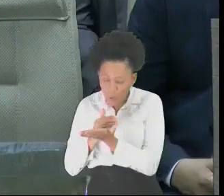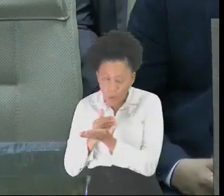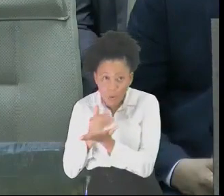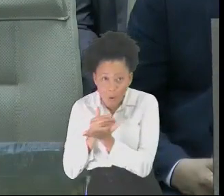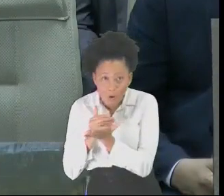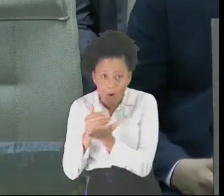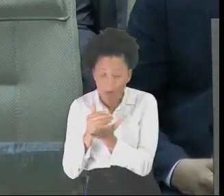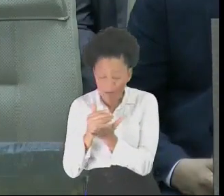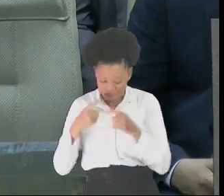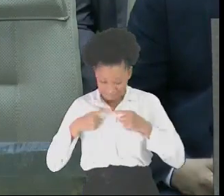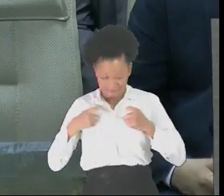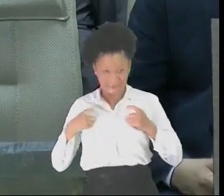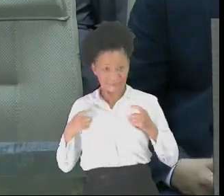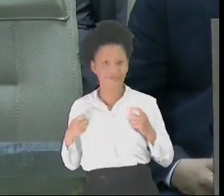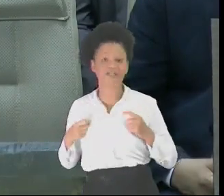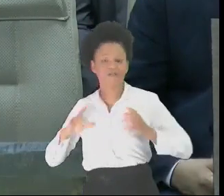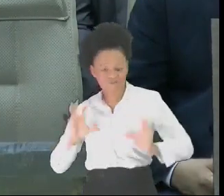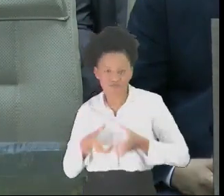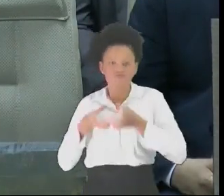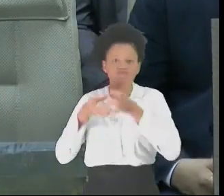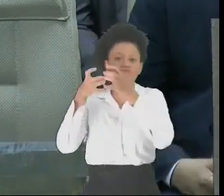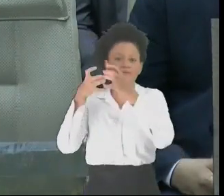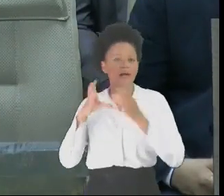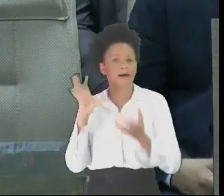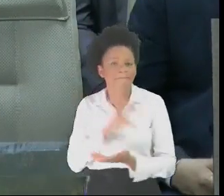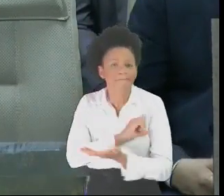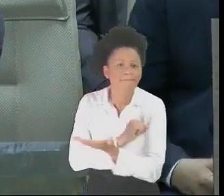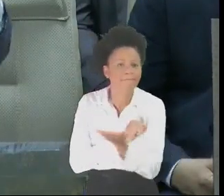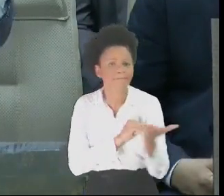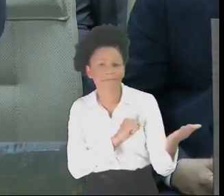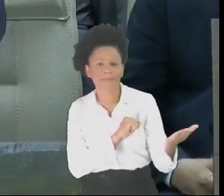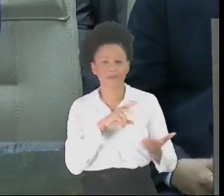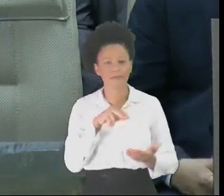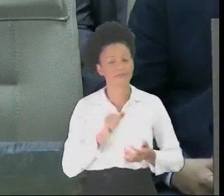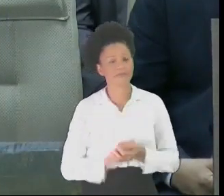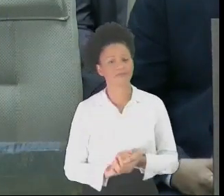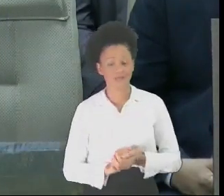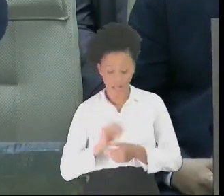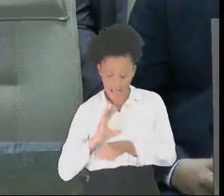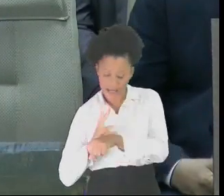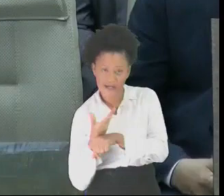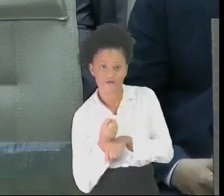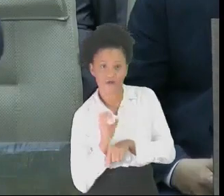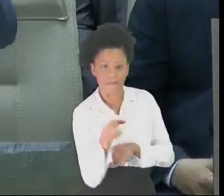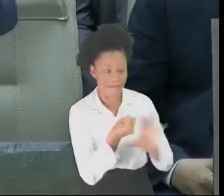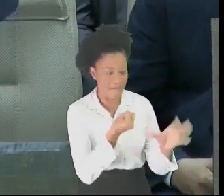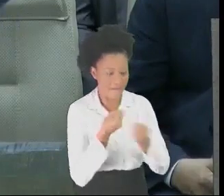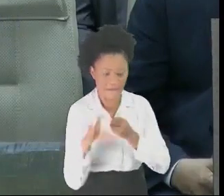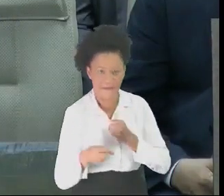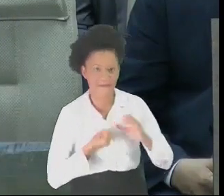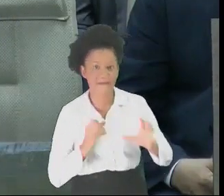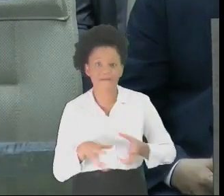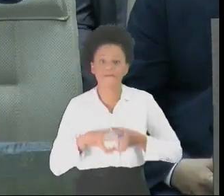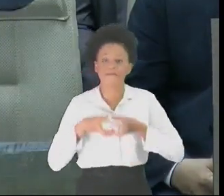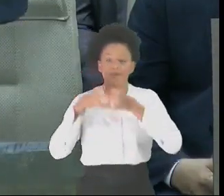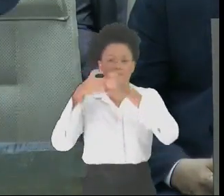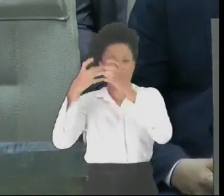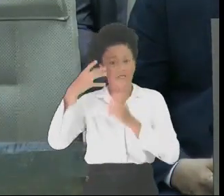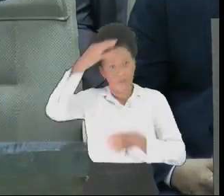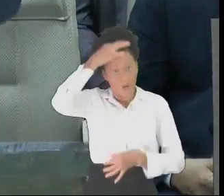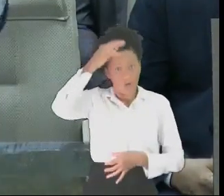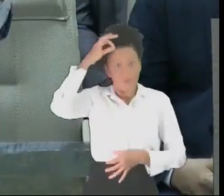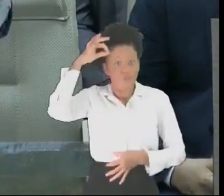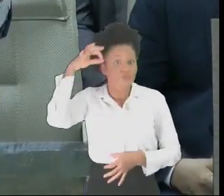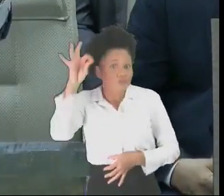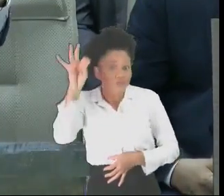dos céus. Então, meus amados irmãos, a igreja vai ser levada com o Espírito Santo. Tirado o Espírito Santo e tirada